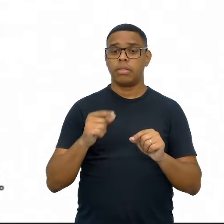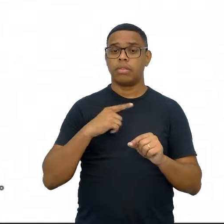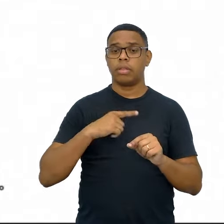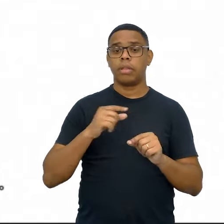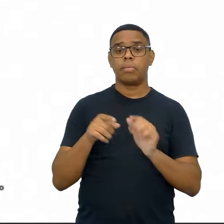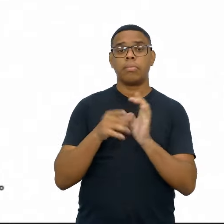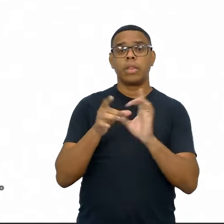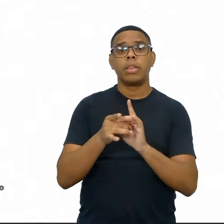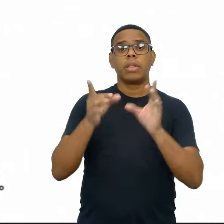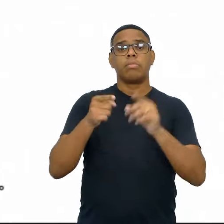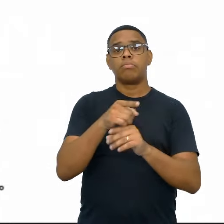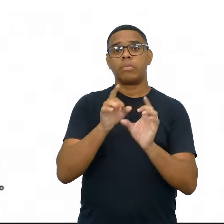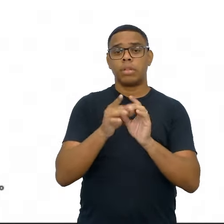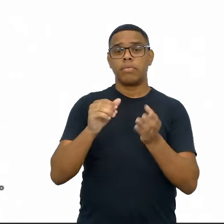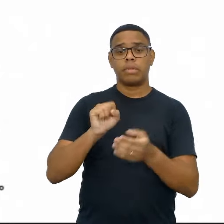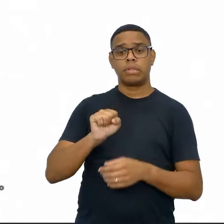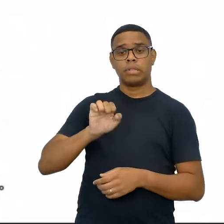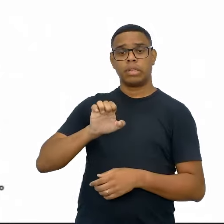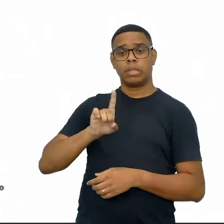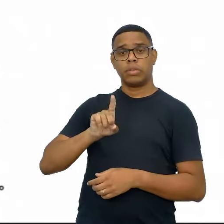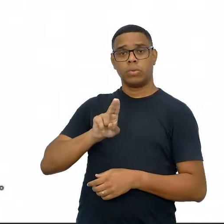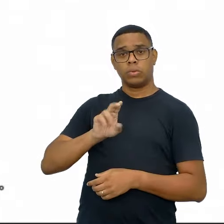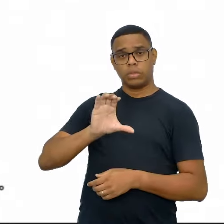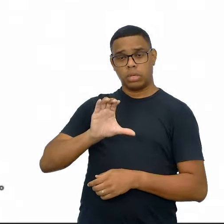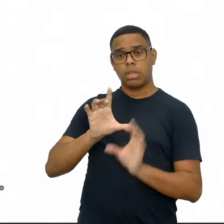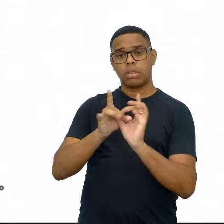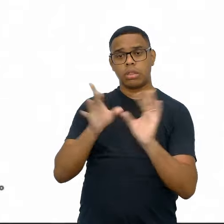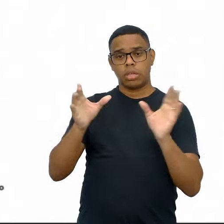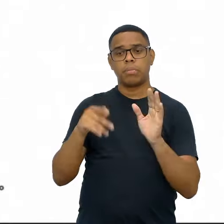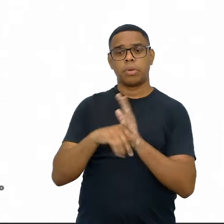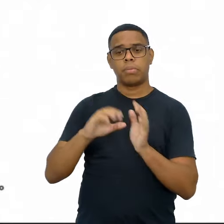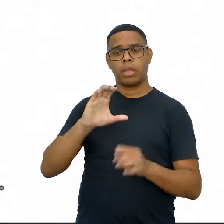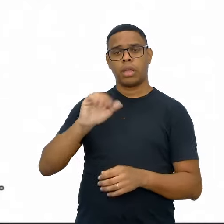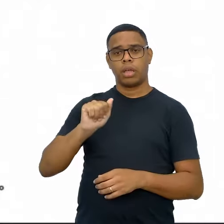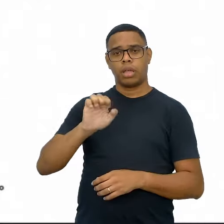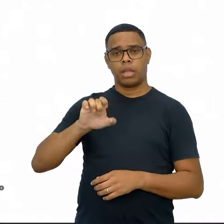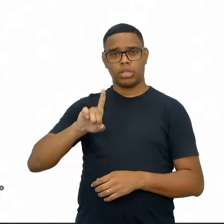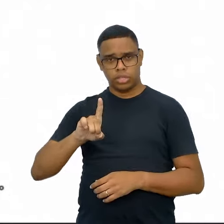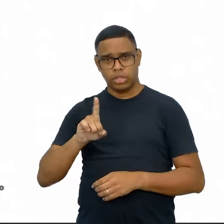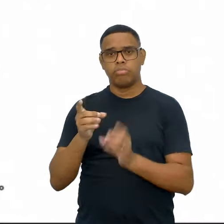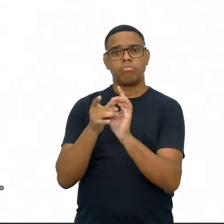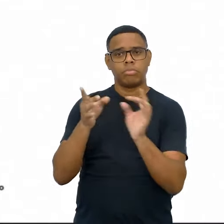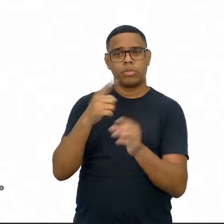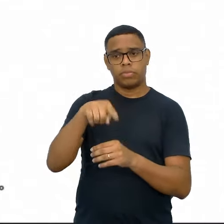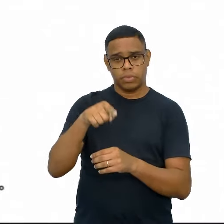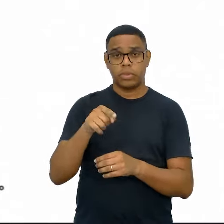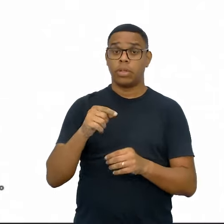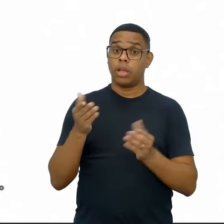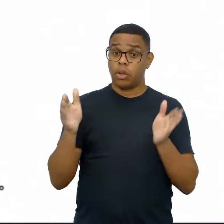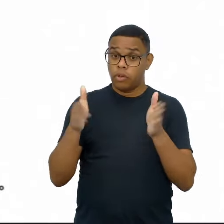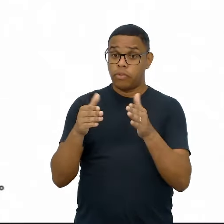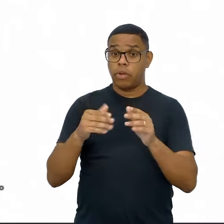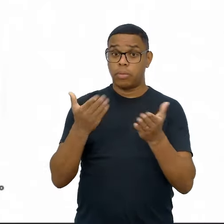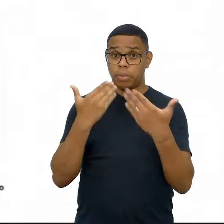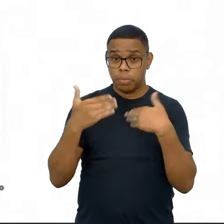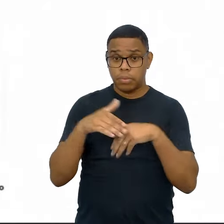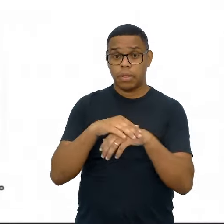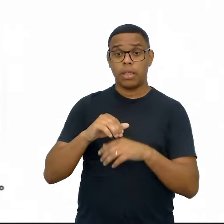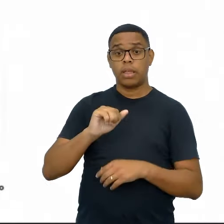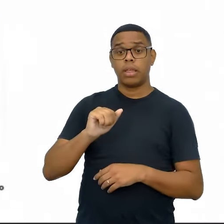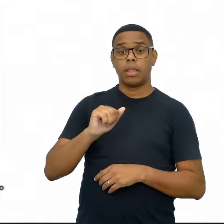são disponibilizados pela SEDUC através, né, do CAED. E hoje o nosso foco da discussão, ela vai ser a